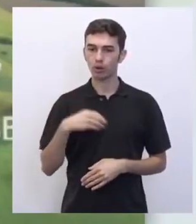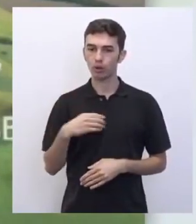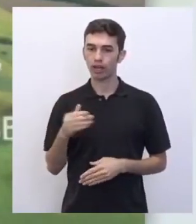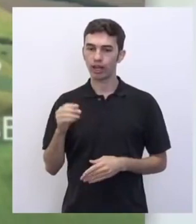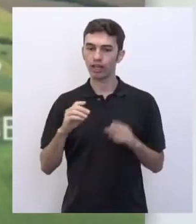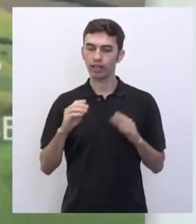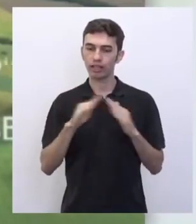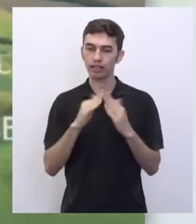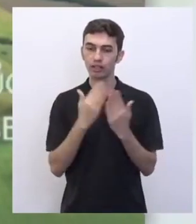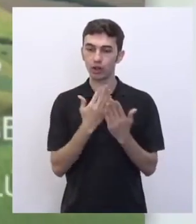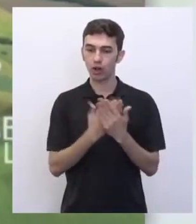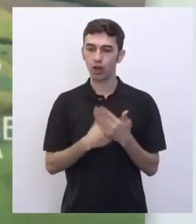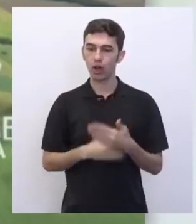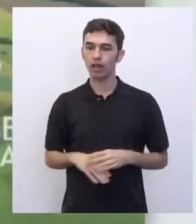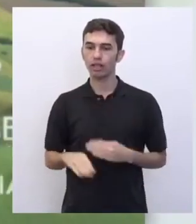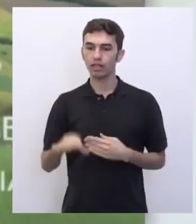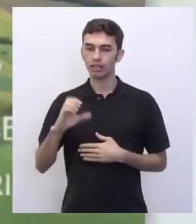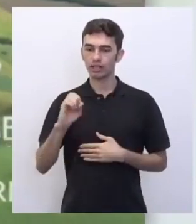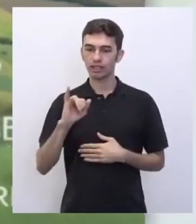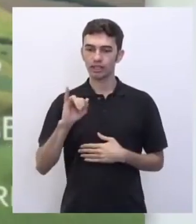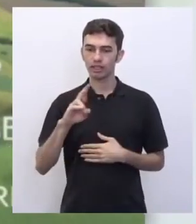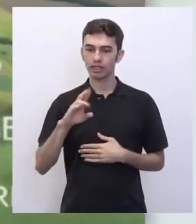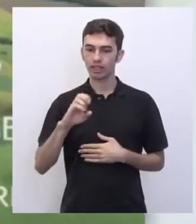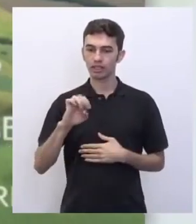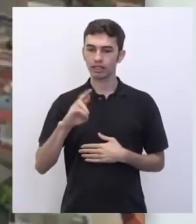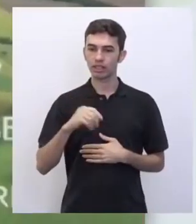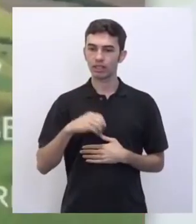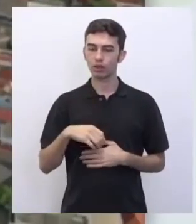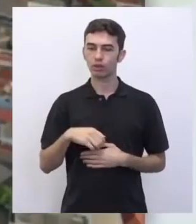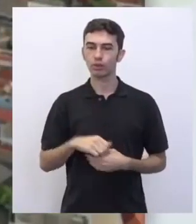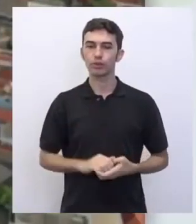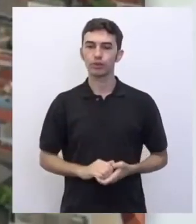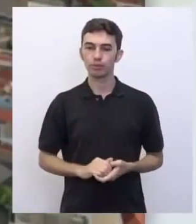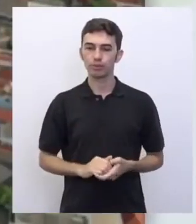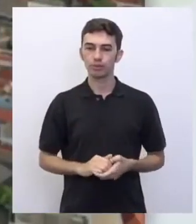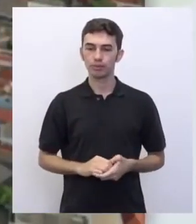Cícero Sberti. Professora Maria Lúcia.